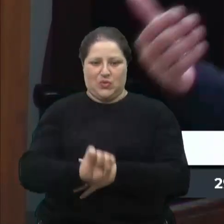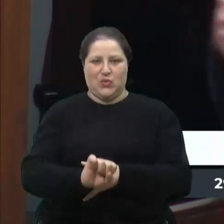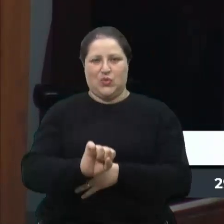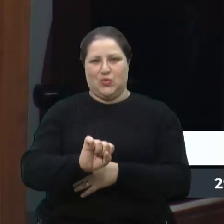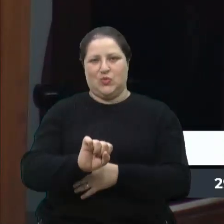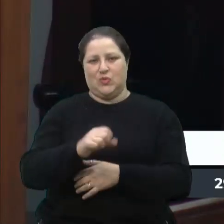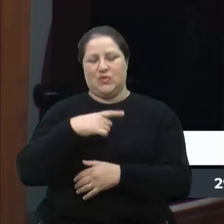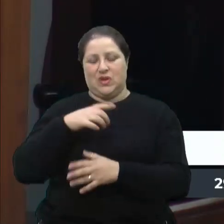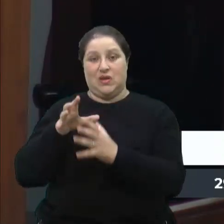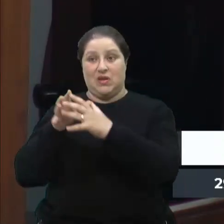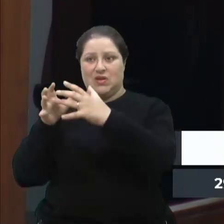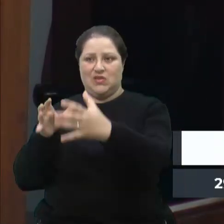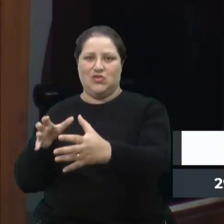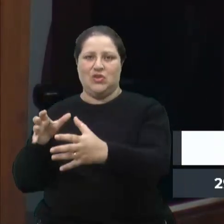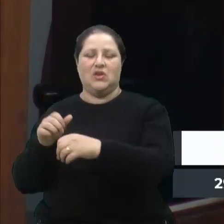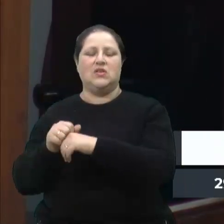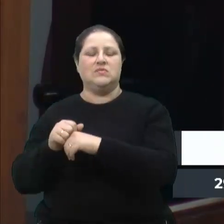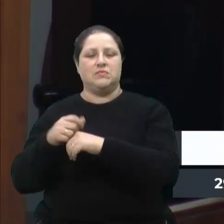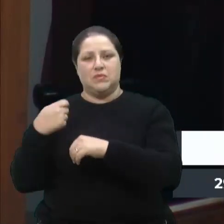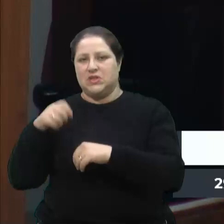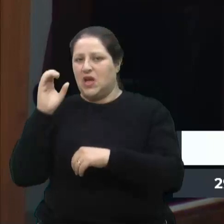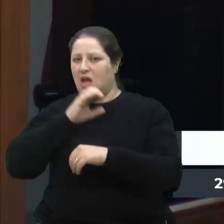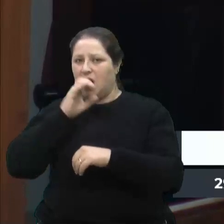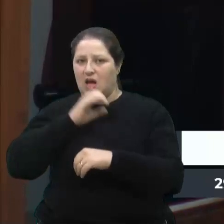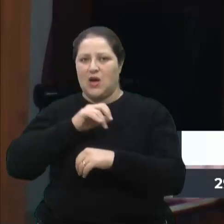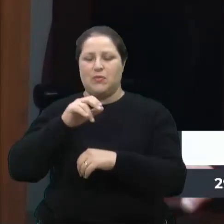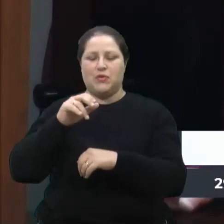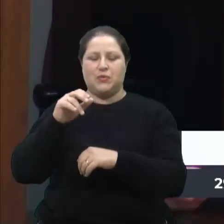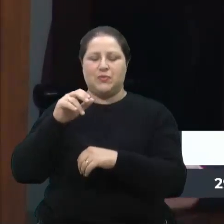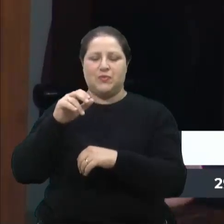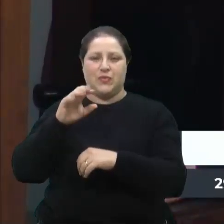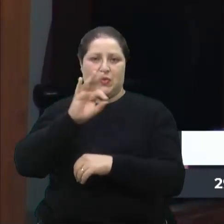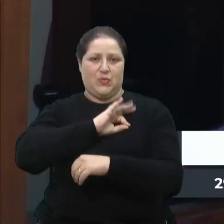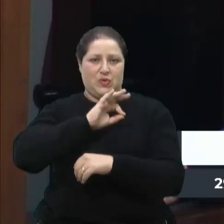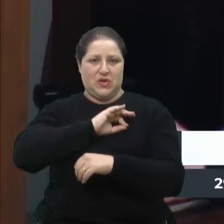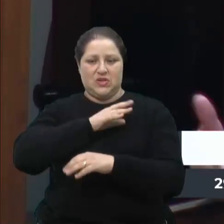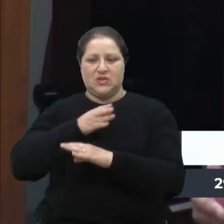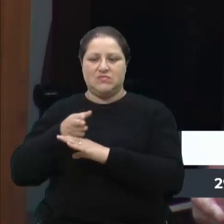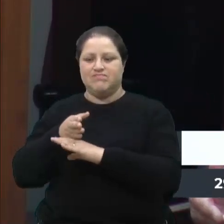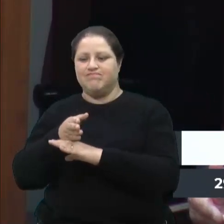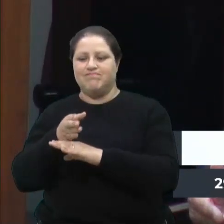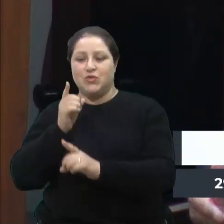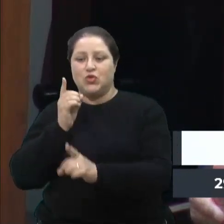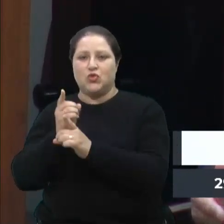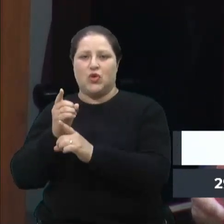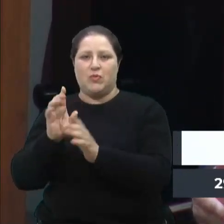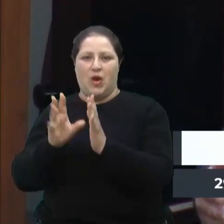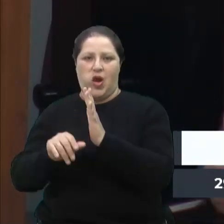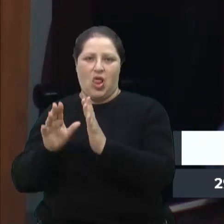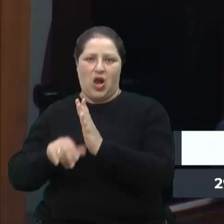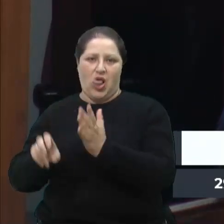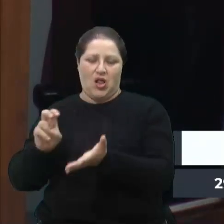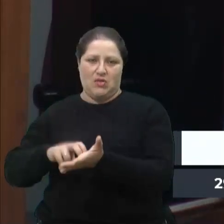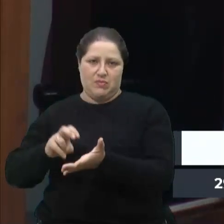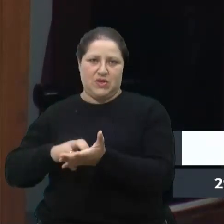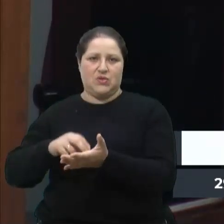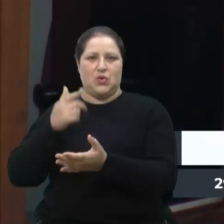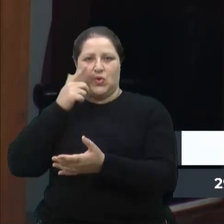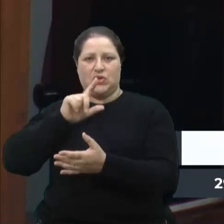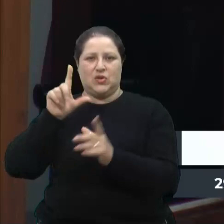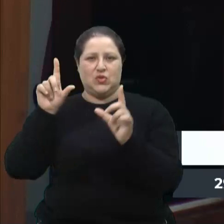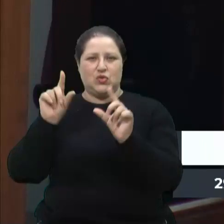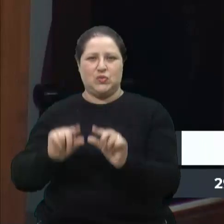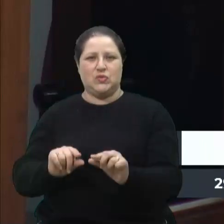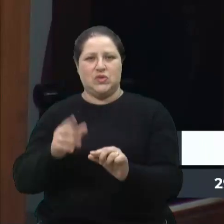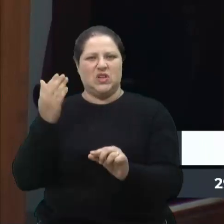precisava deslocar rápido as equipes para poder combater isso, que ele conseguiu reduzir o número exato